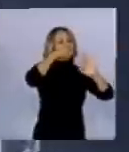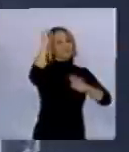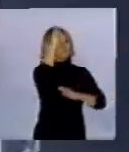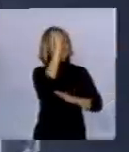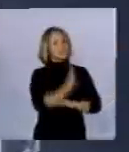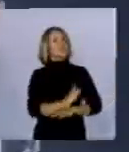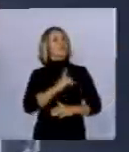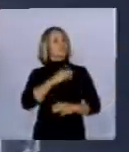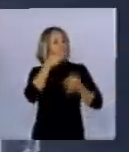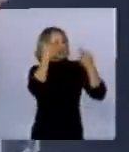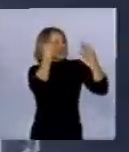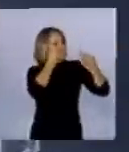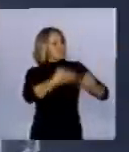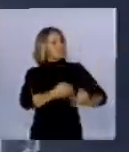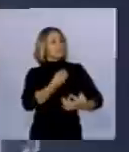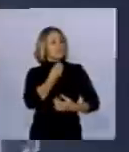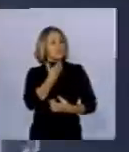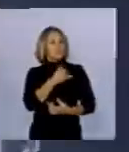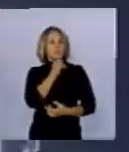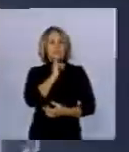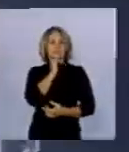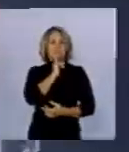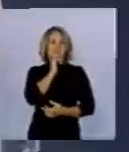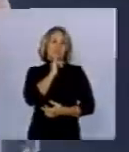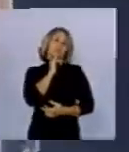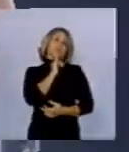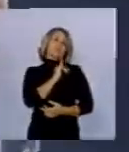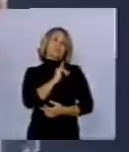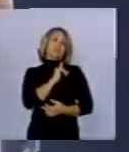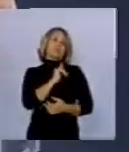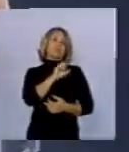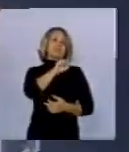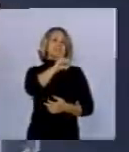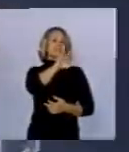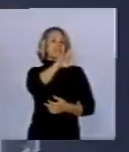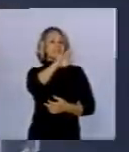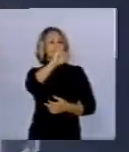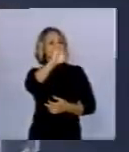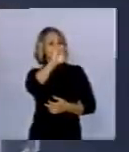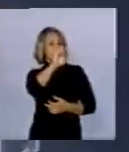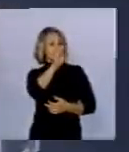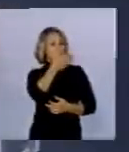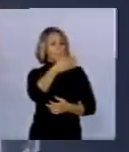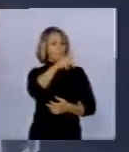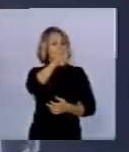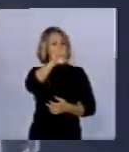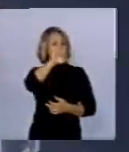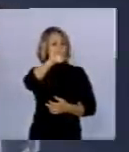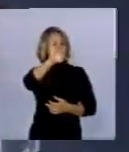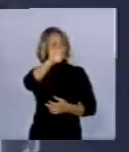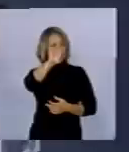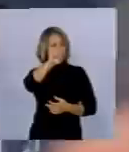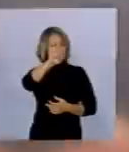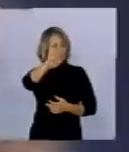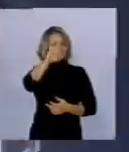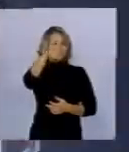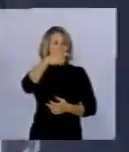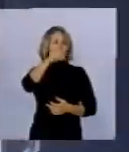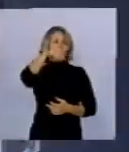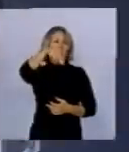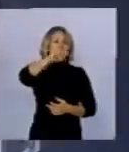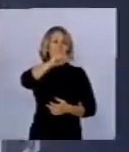qualidade eu cito assim alguns exemplos como a série infantil passional que foi apresentada Agora ela foi exibida no Discovery